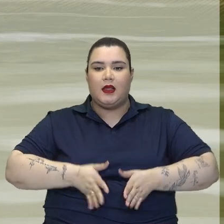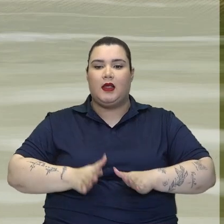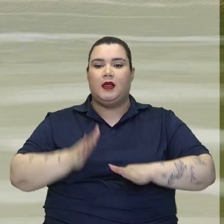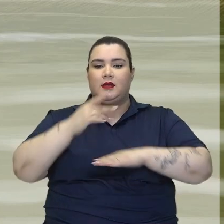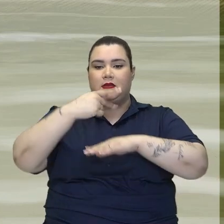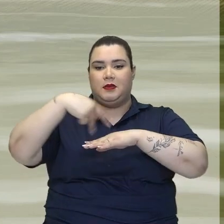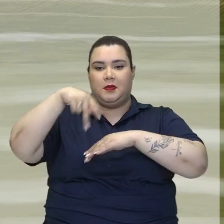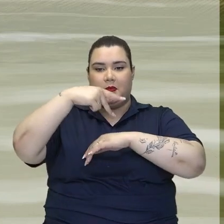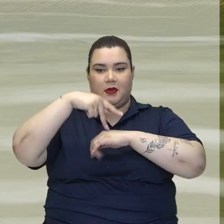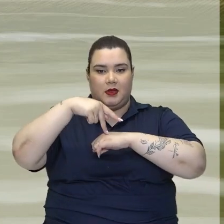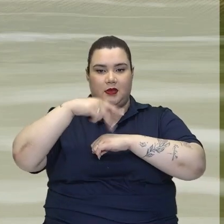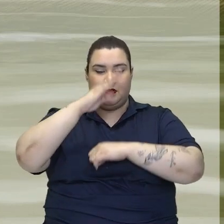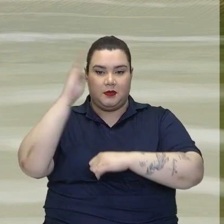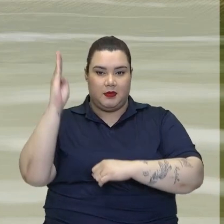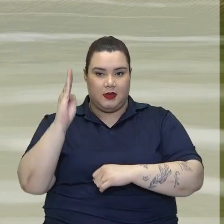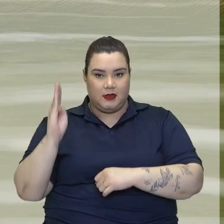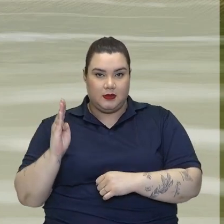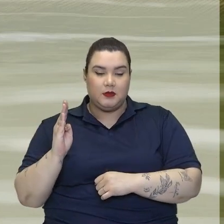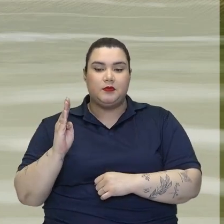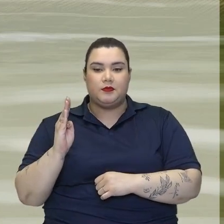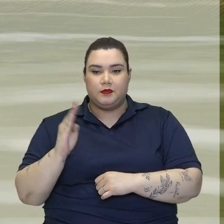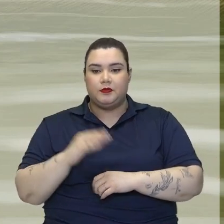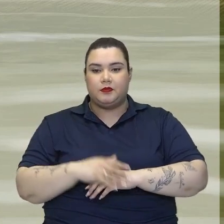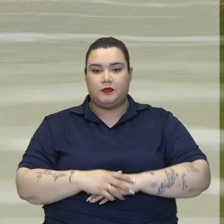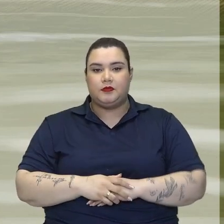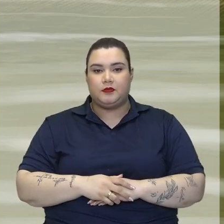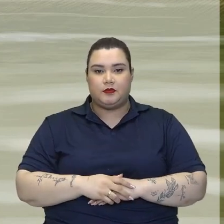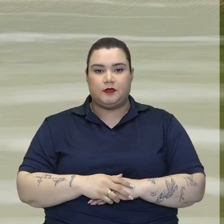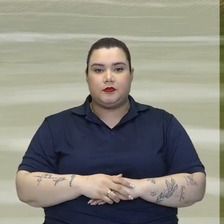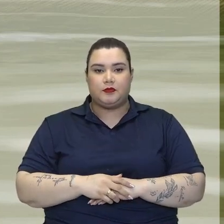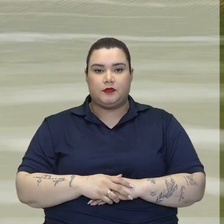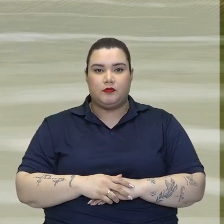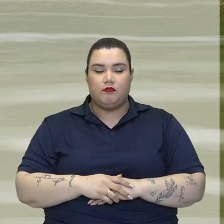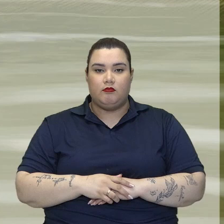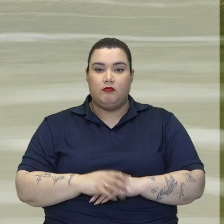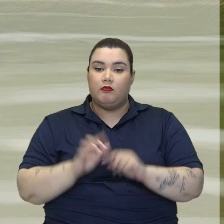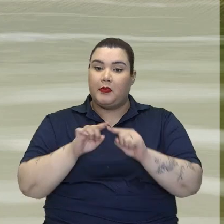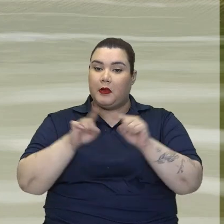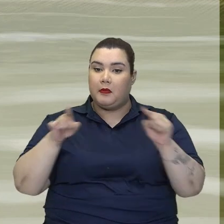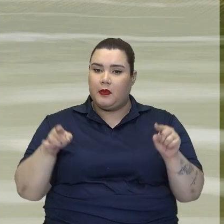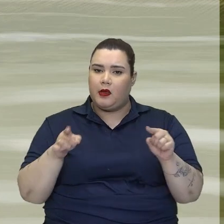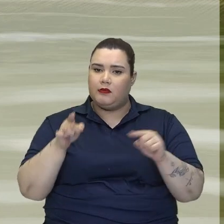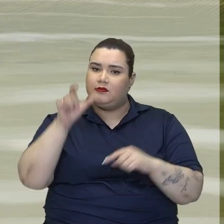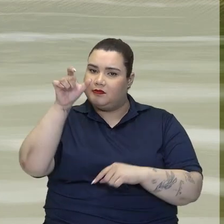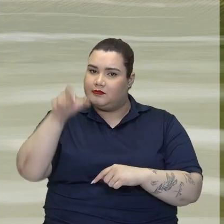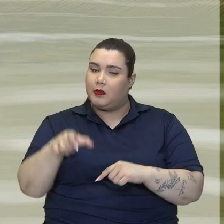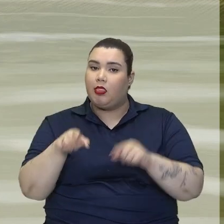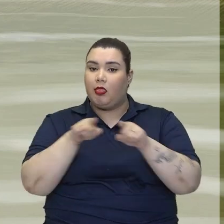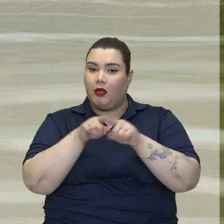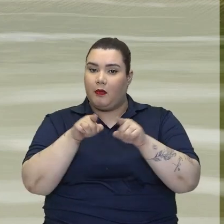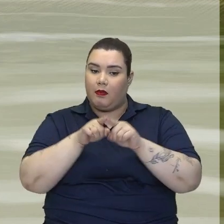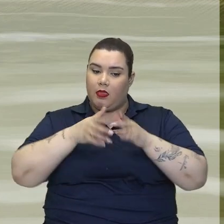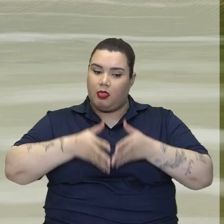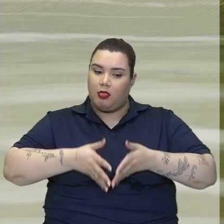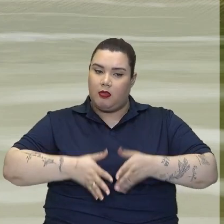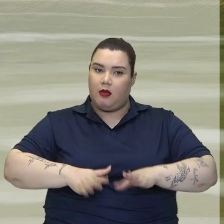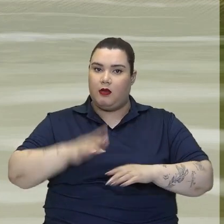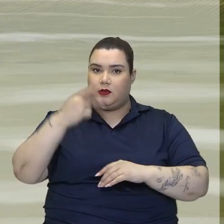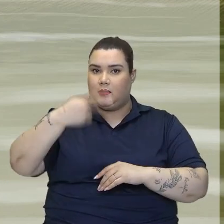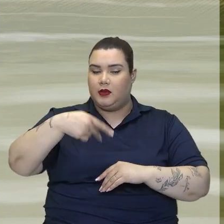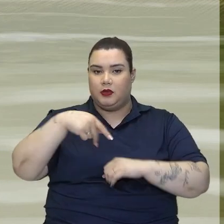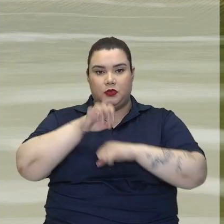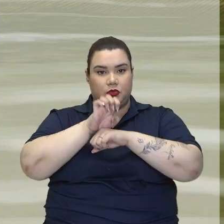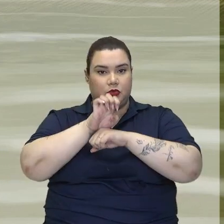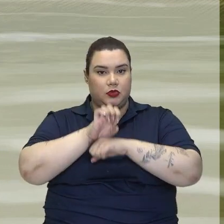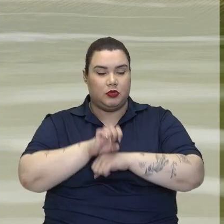chamado Brasil. Mas você também, né? Você também pode ter nascido aqui nesse estado, pode